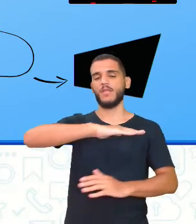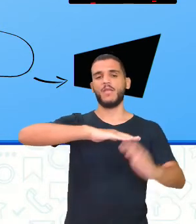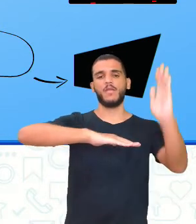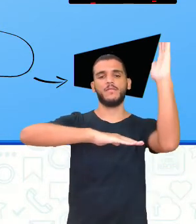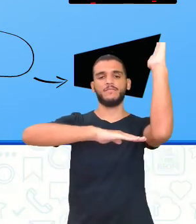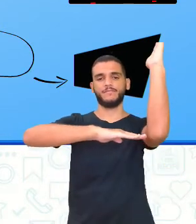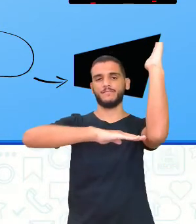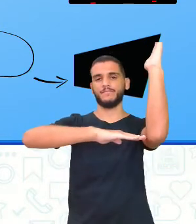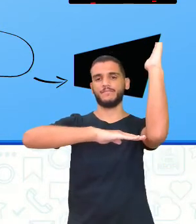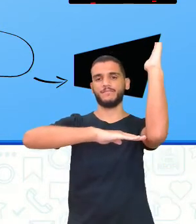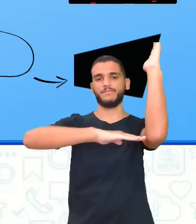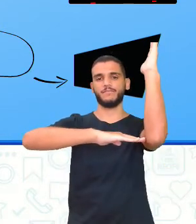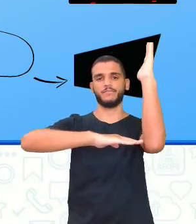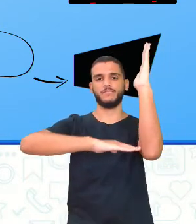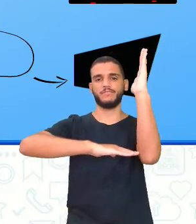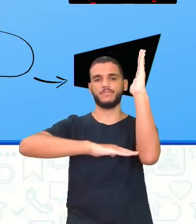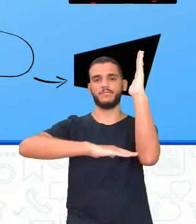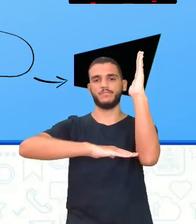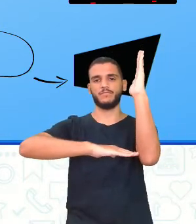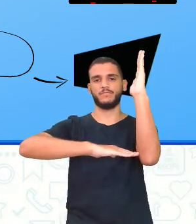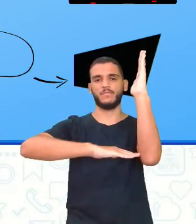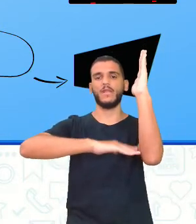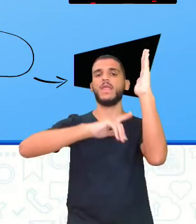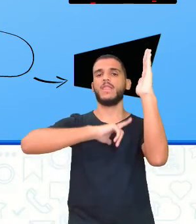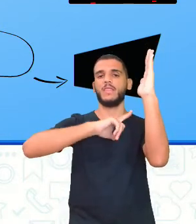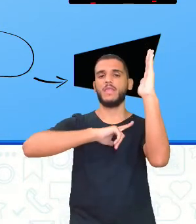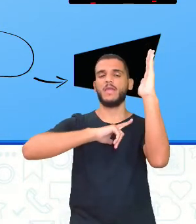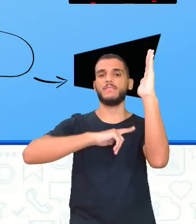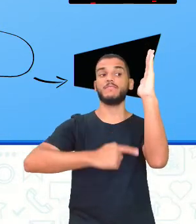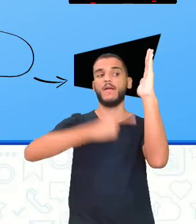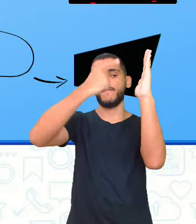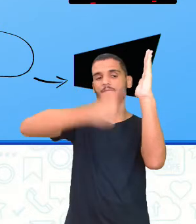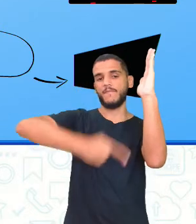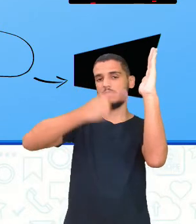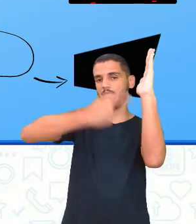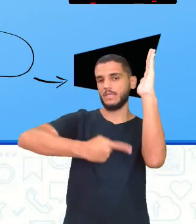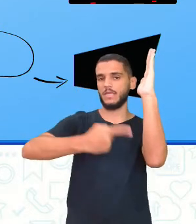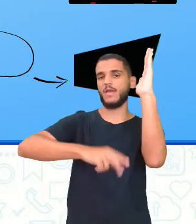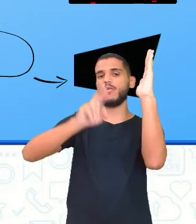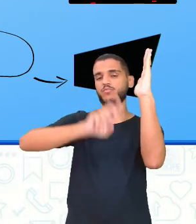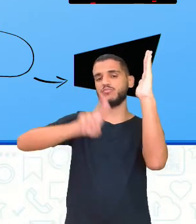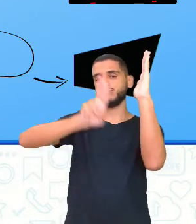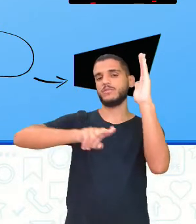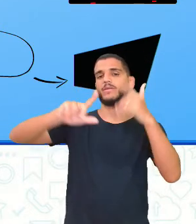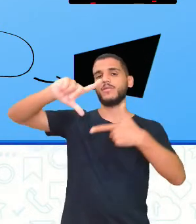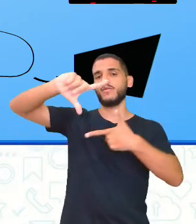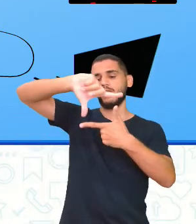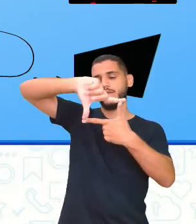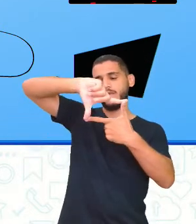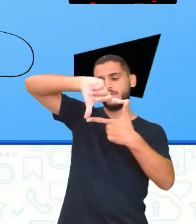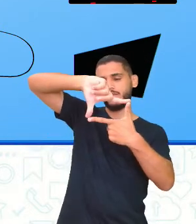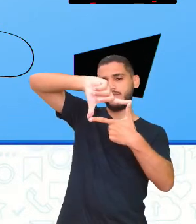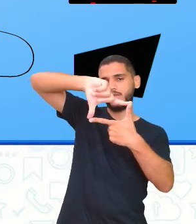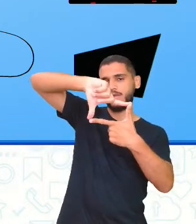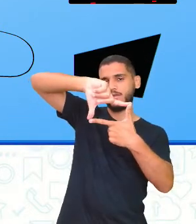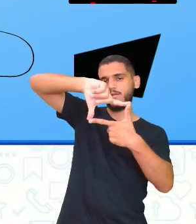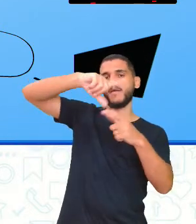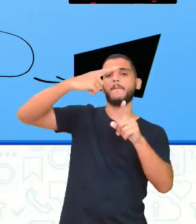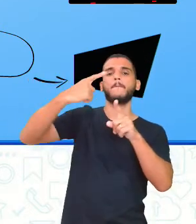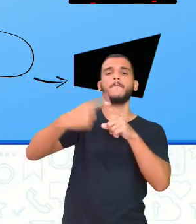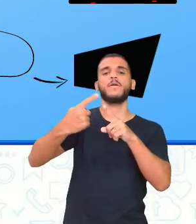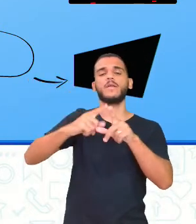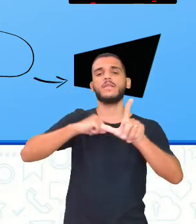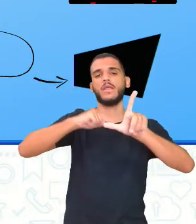que está inclinadinho, que aí não está na vertical, está na vertical no retângulo, porque o retângulo tem um ângulo de 90